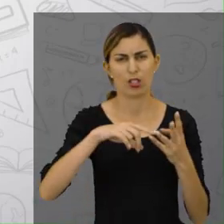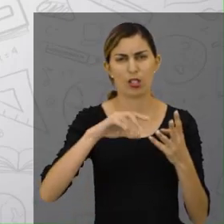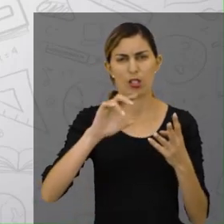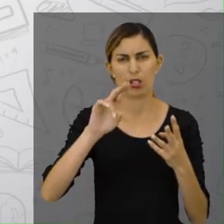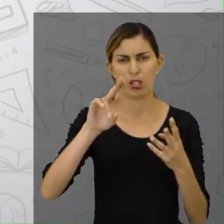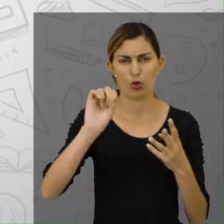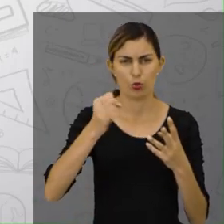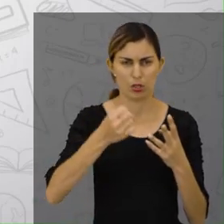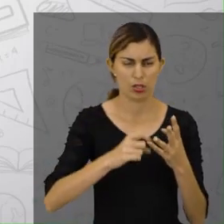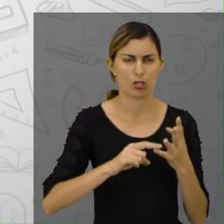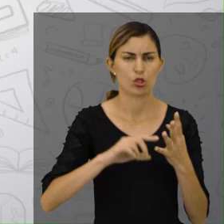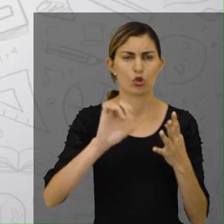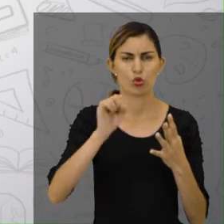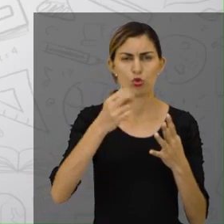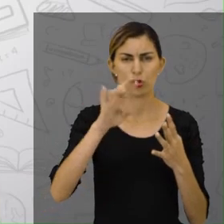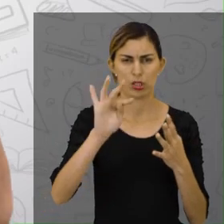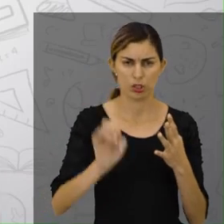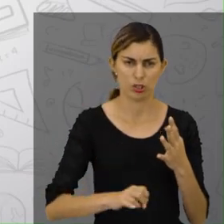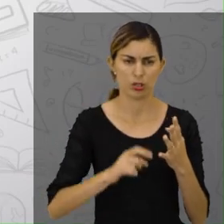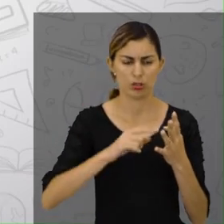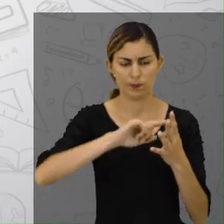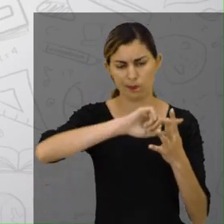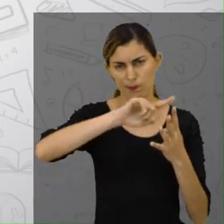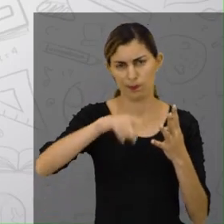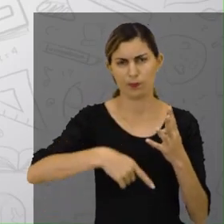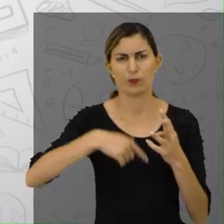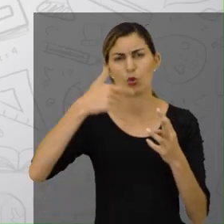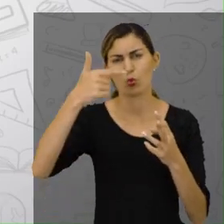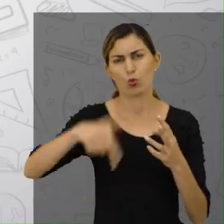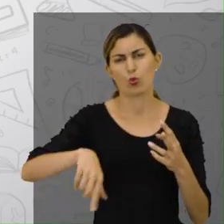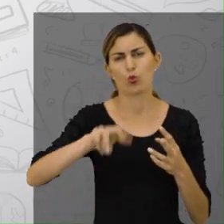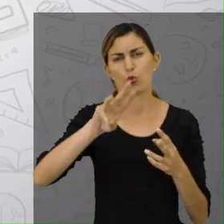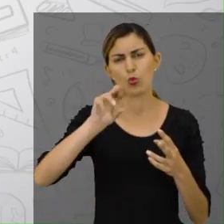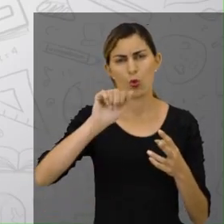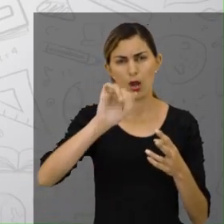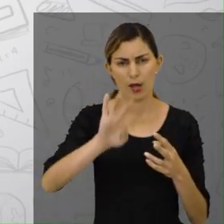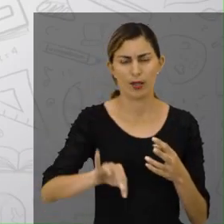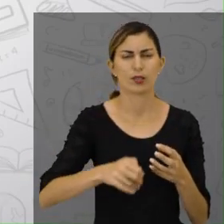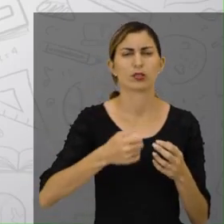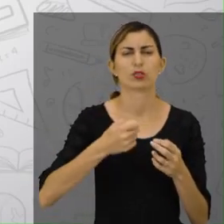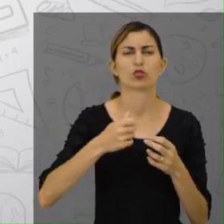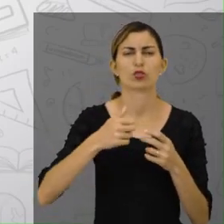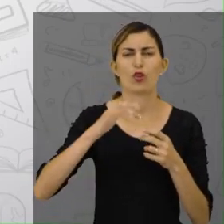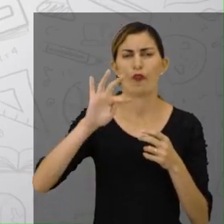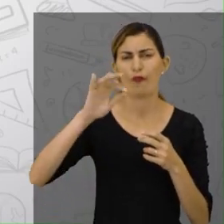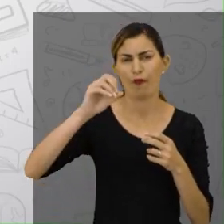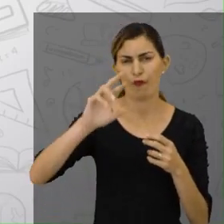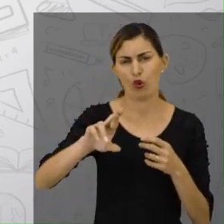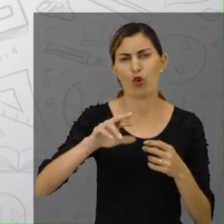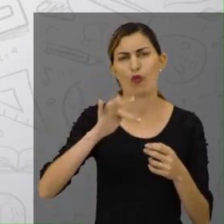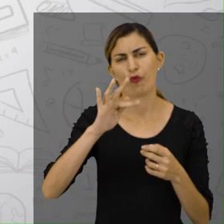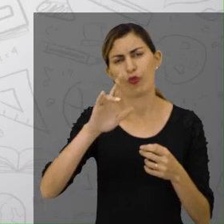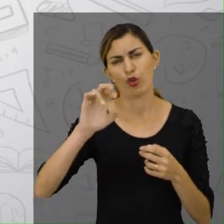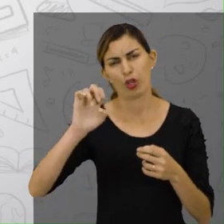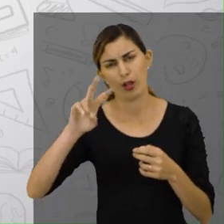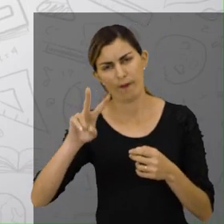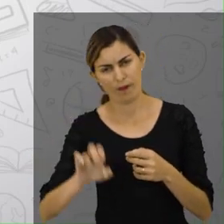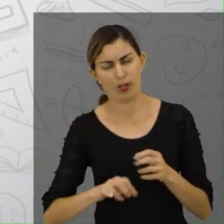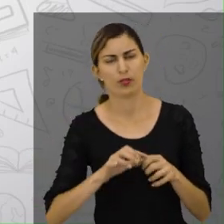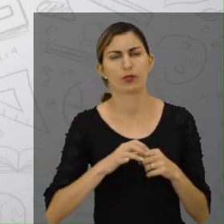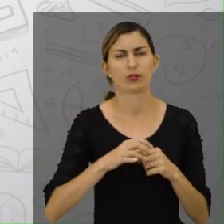else e switch. E repetição, temos o while, do while, for e for